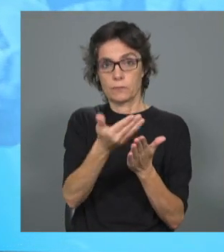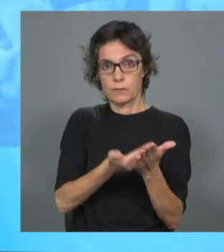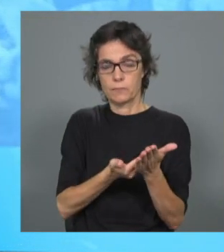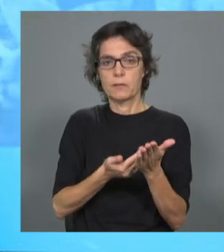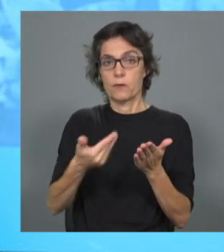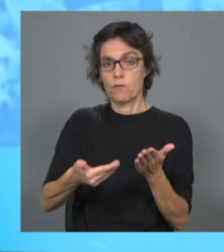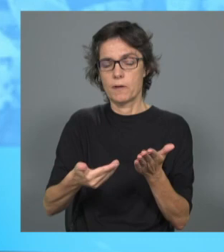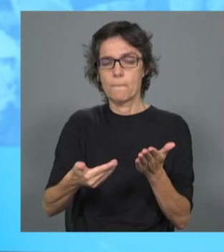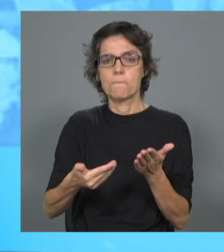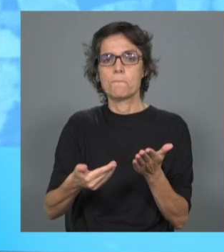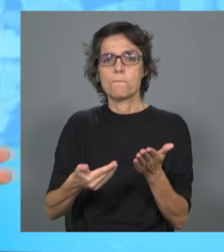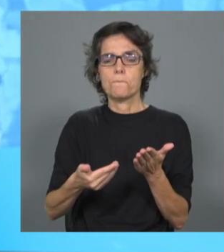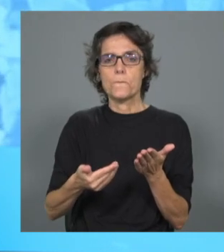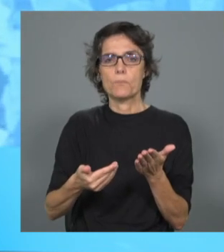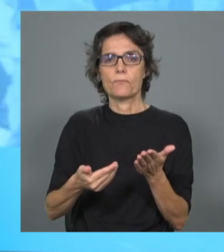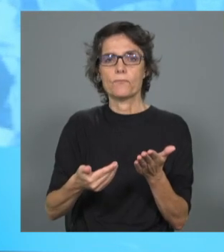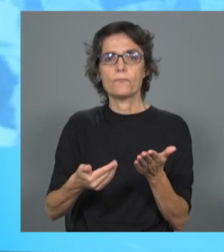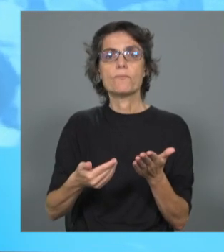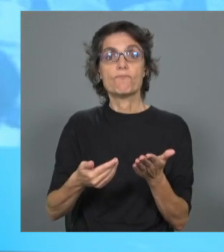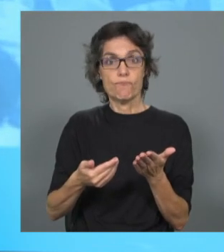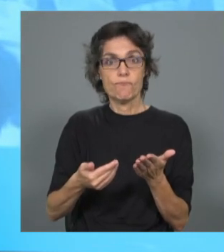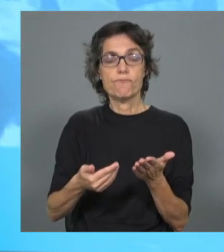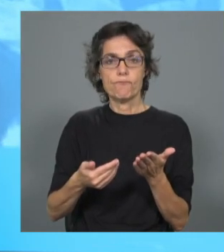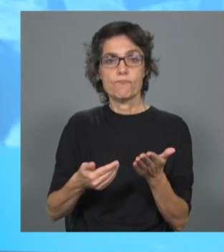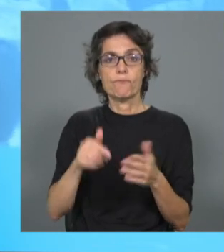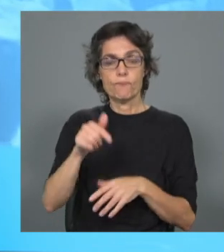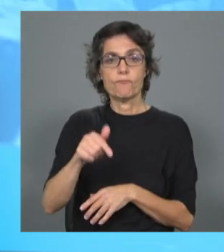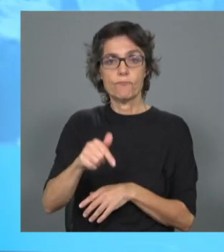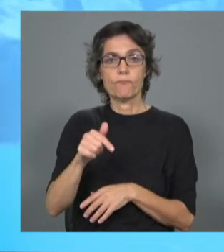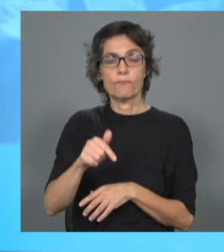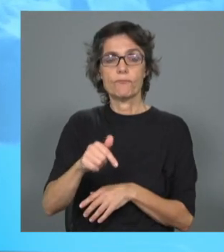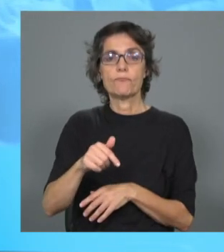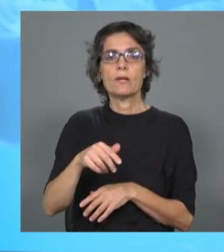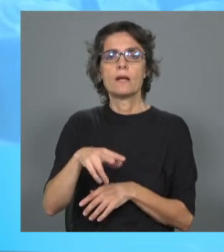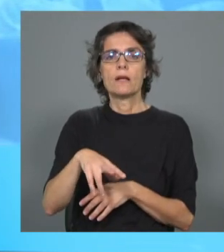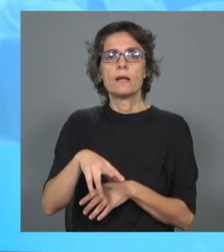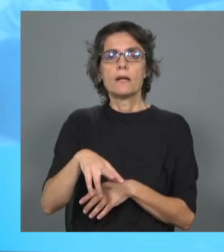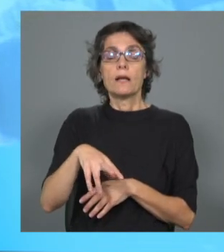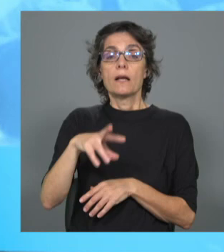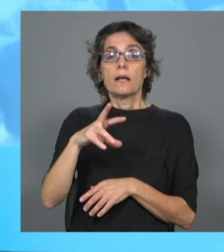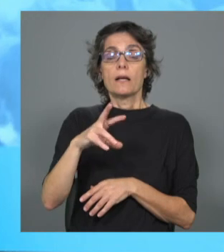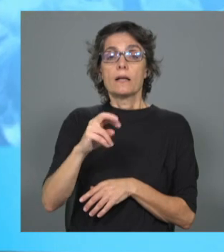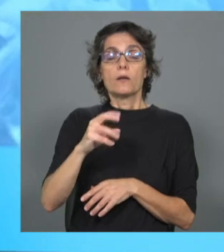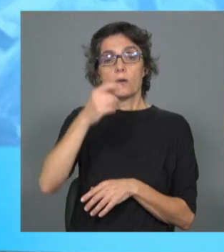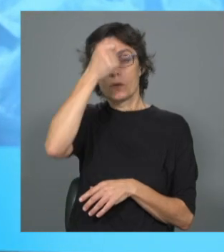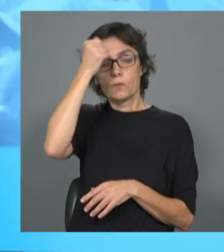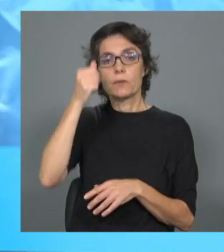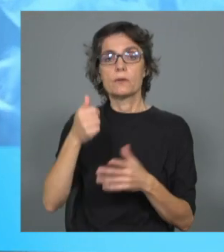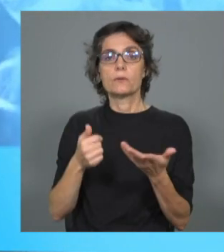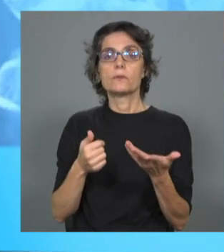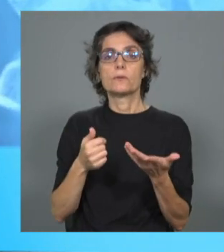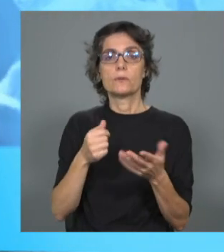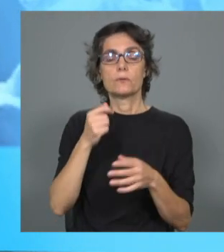bíblicas. É o 30º domingo do Tempo Comum e vamos agora ficar a escutar o Evangelho de